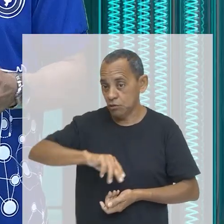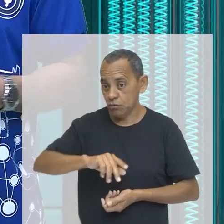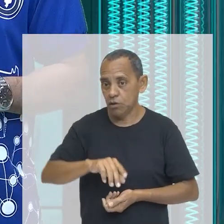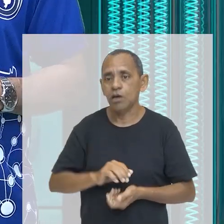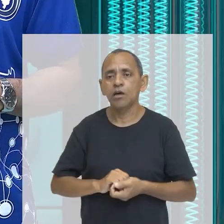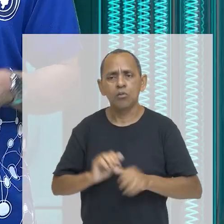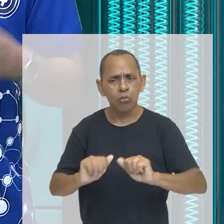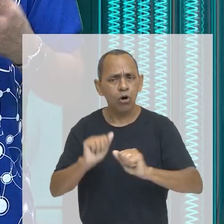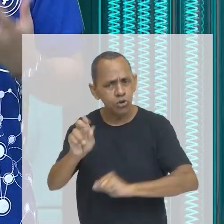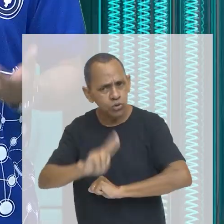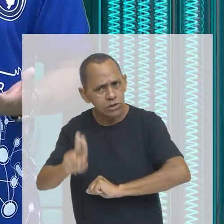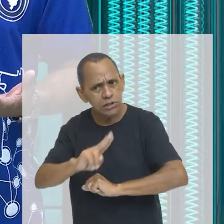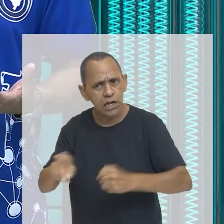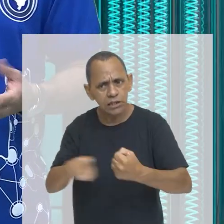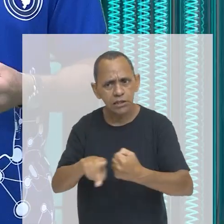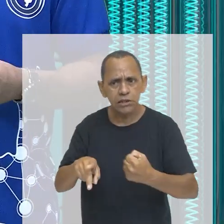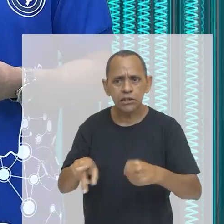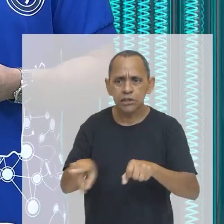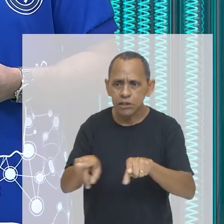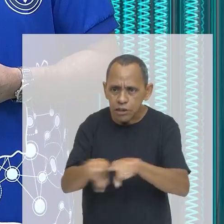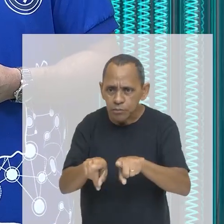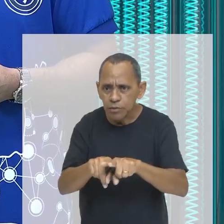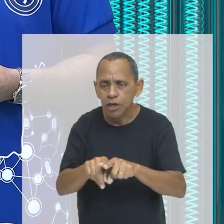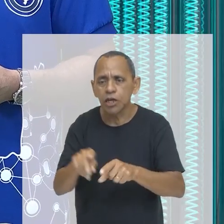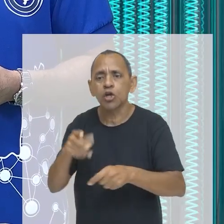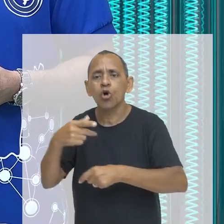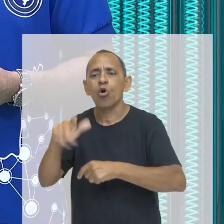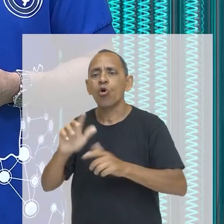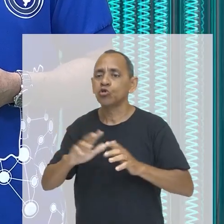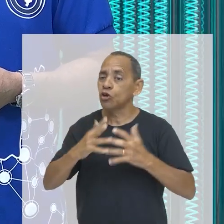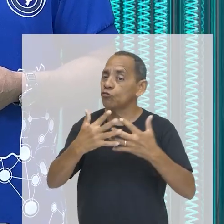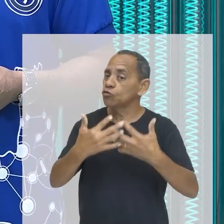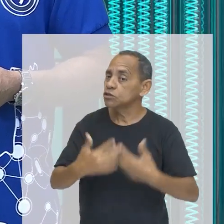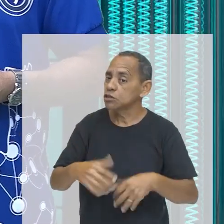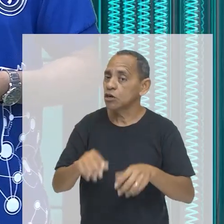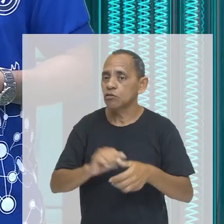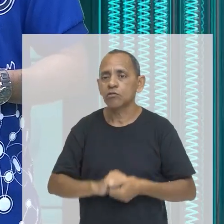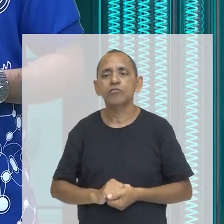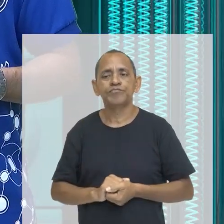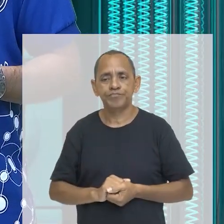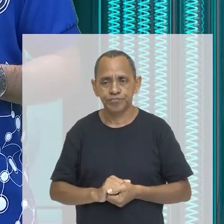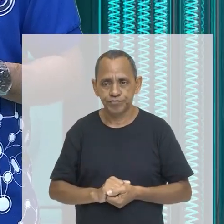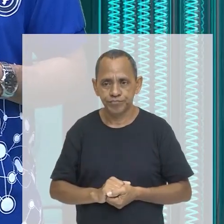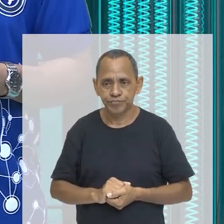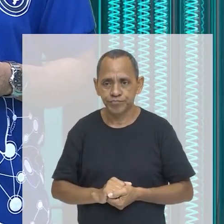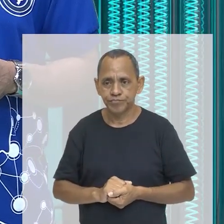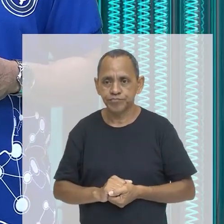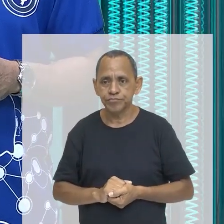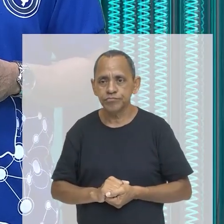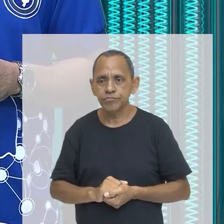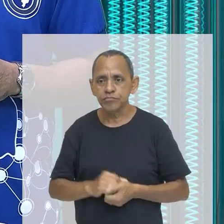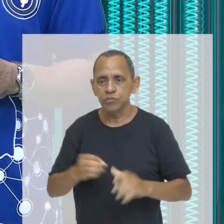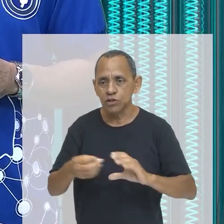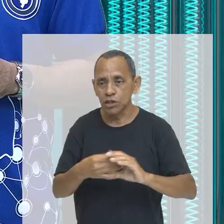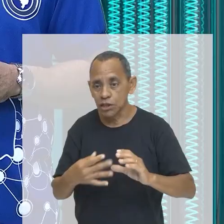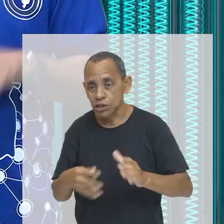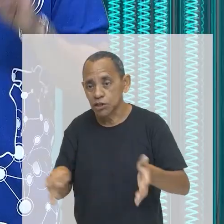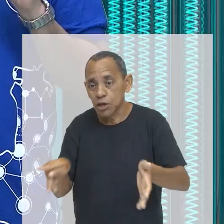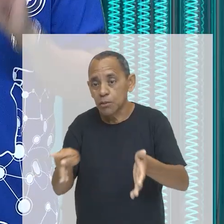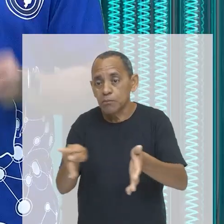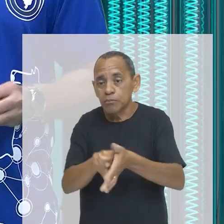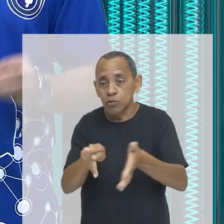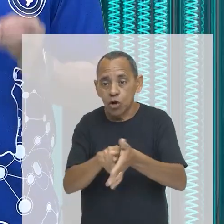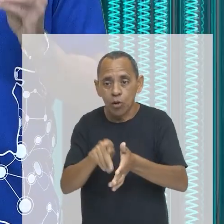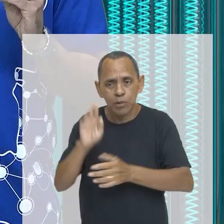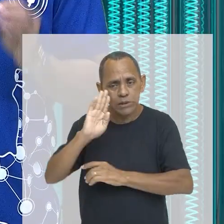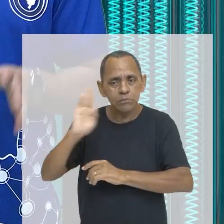pode ser utilizado também com outra função, como de um verbo regular. Tá certo? E a principal característica é a presença do to,